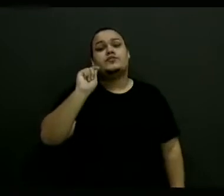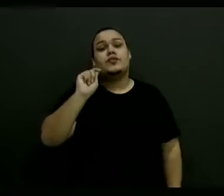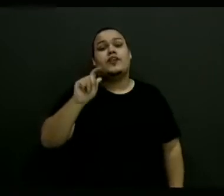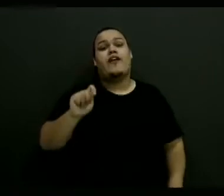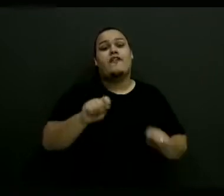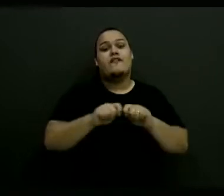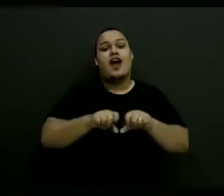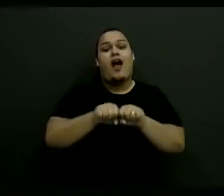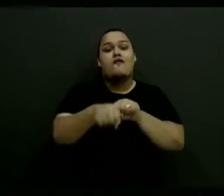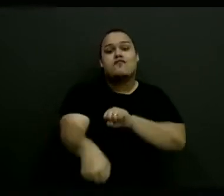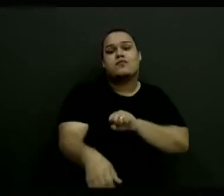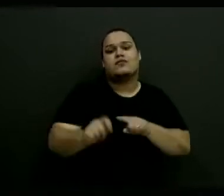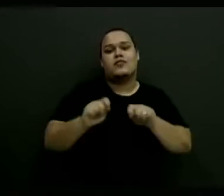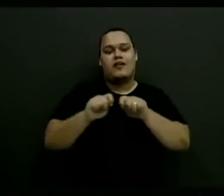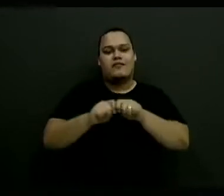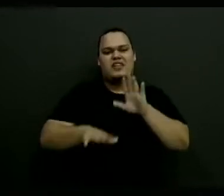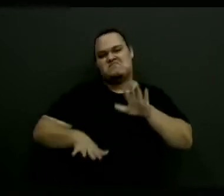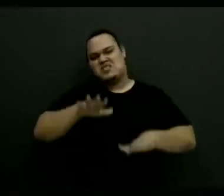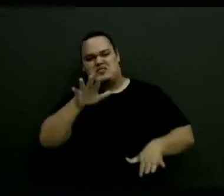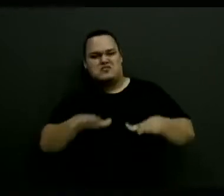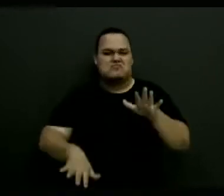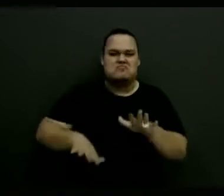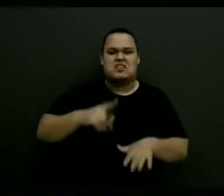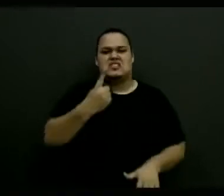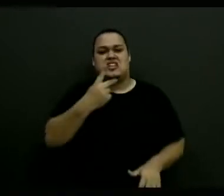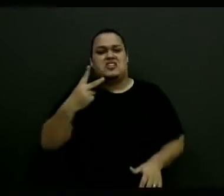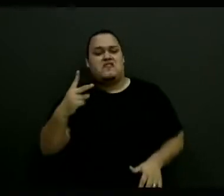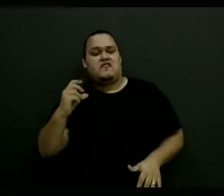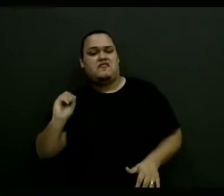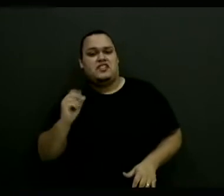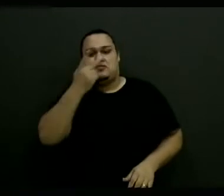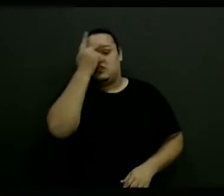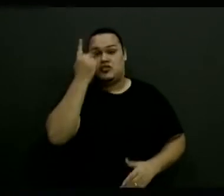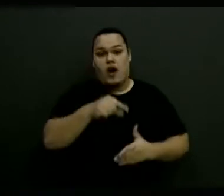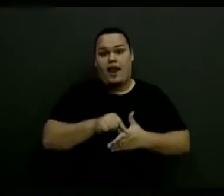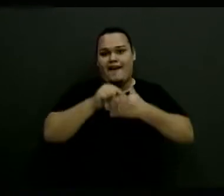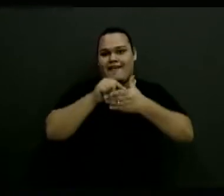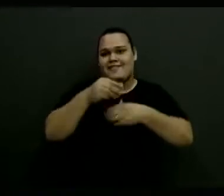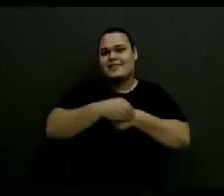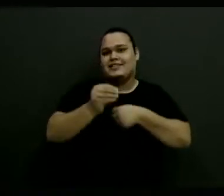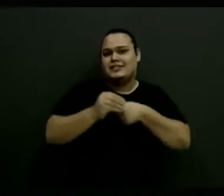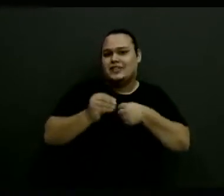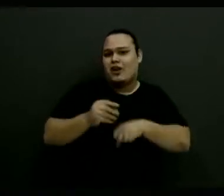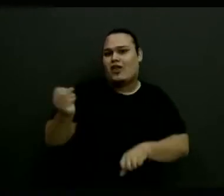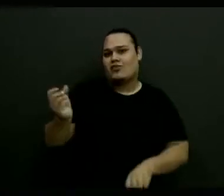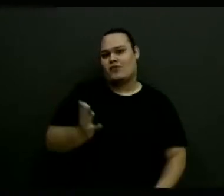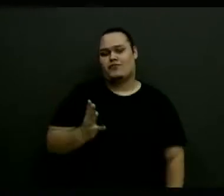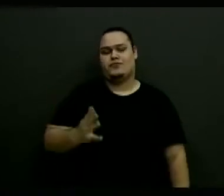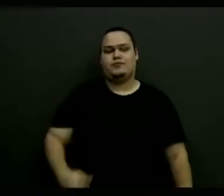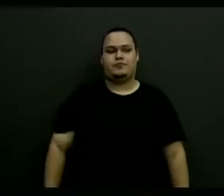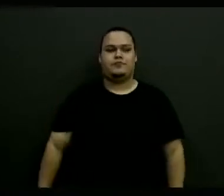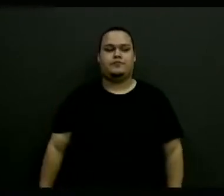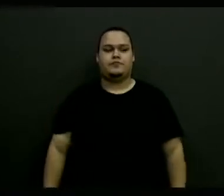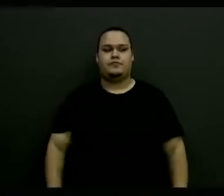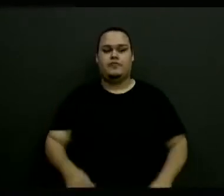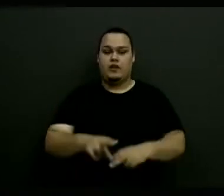120, 150 novos líderes para os grupos da célula. É um projeto muito